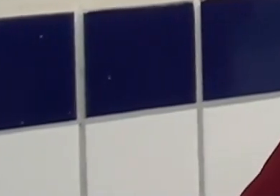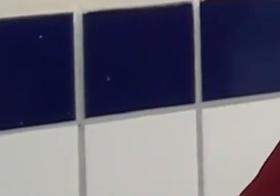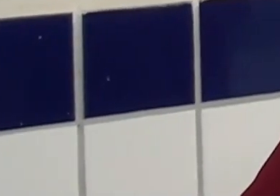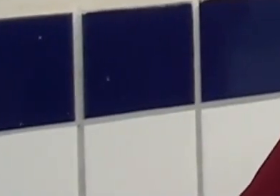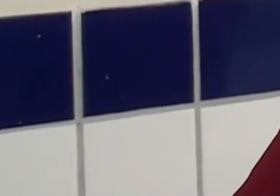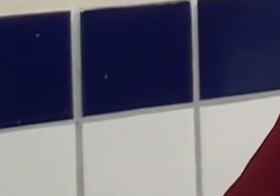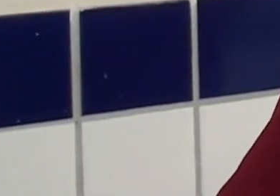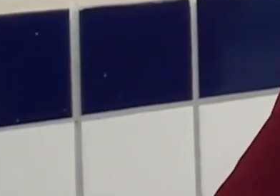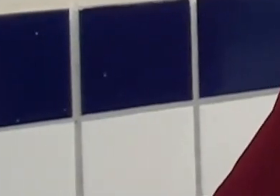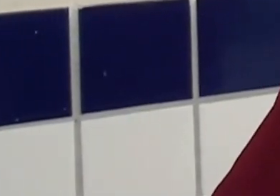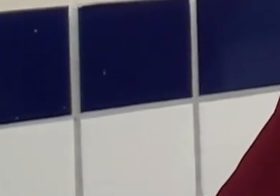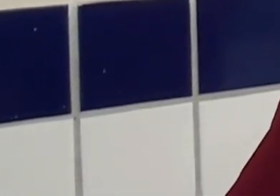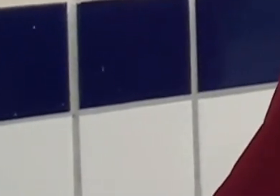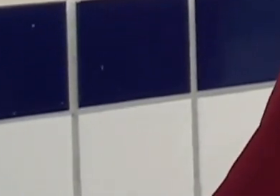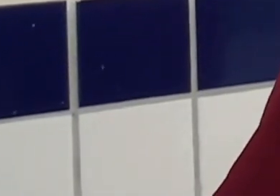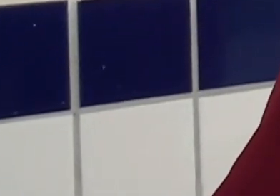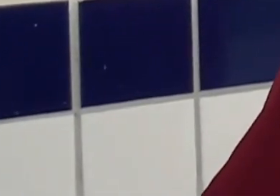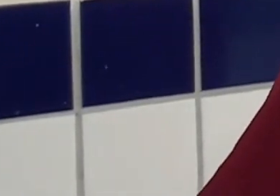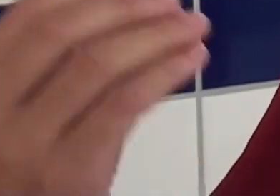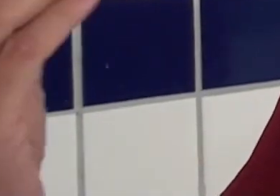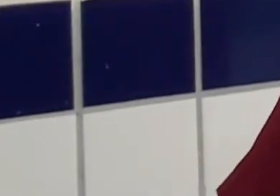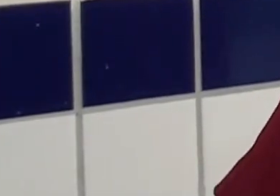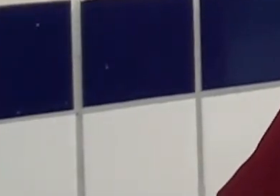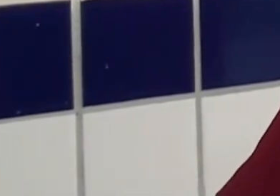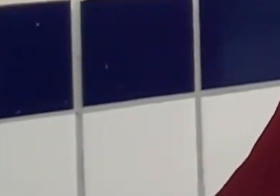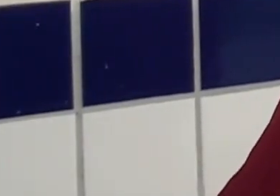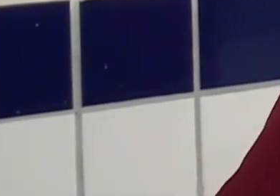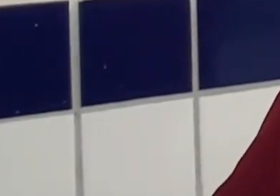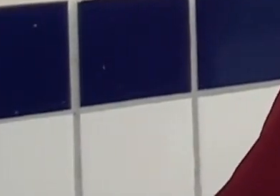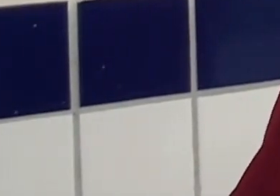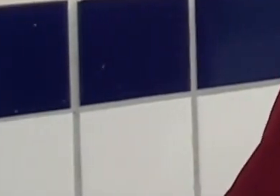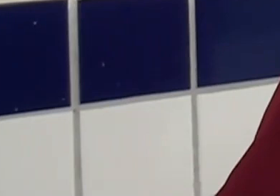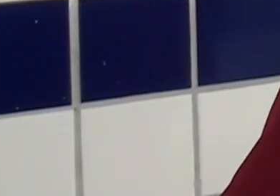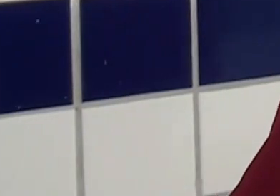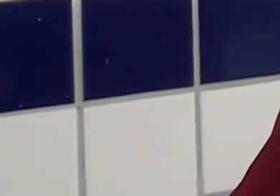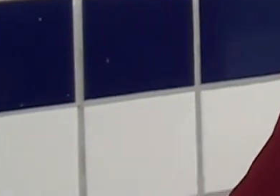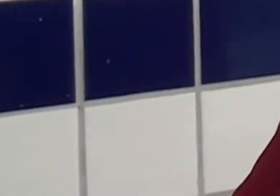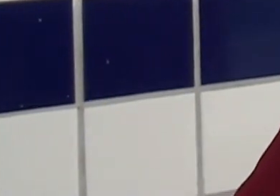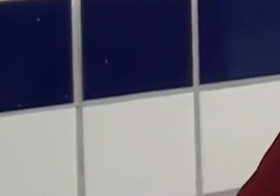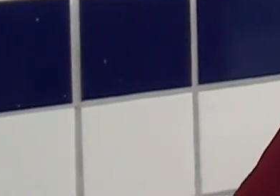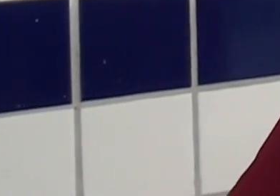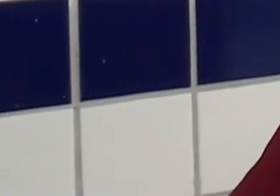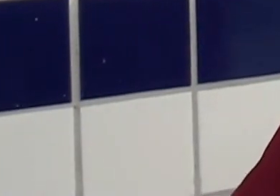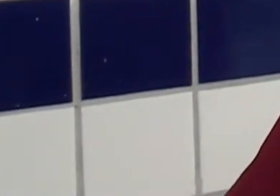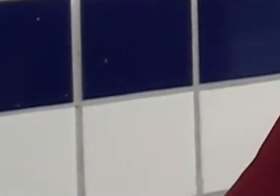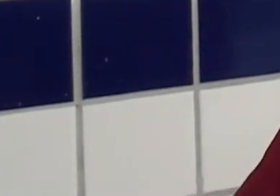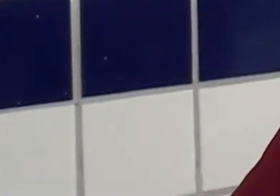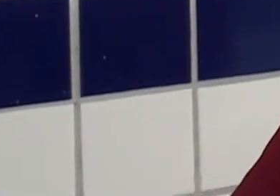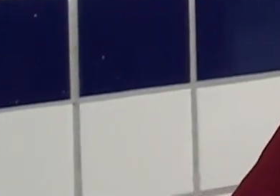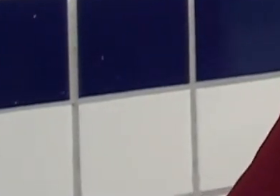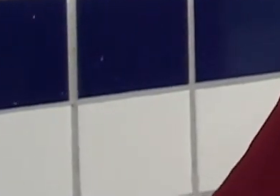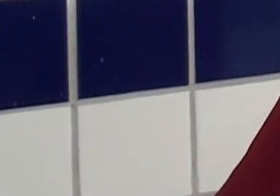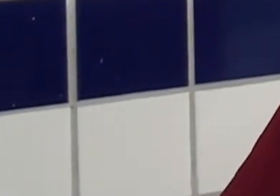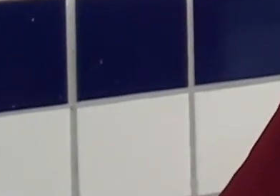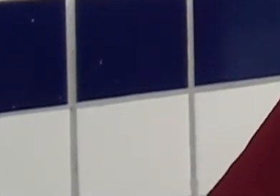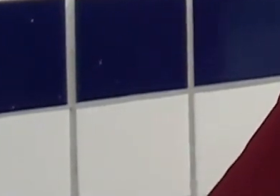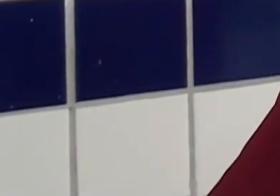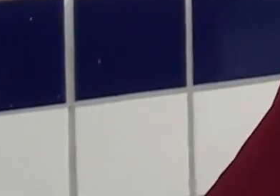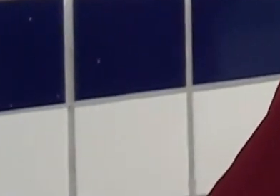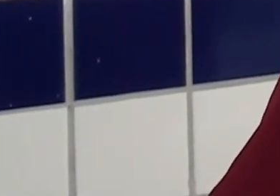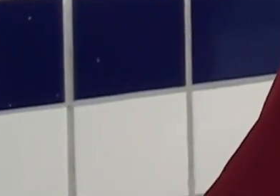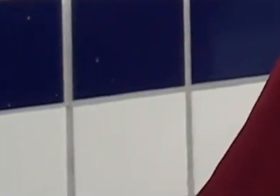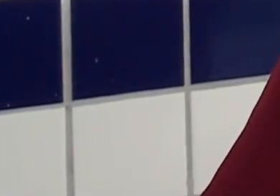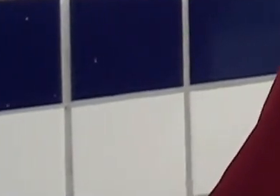por Caxias, né? Pela ajuda, agora pela iniciativa da campanha de vacinação, conte conosco,